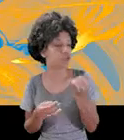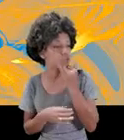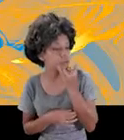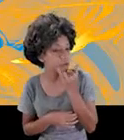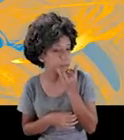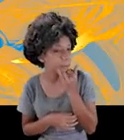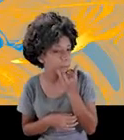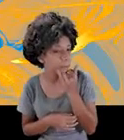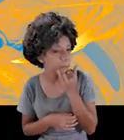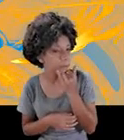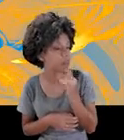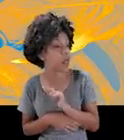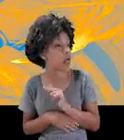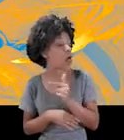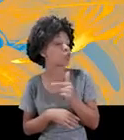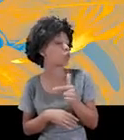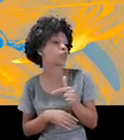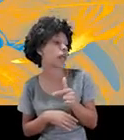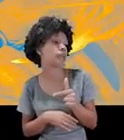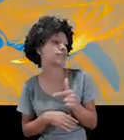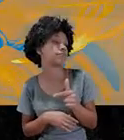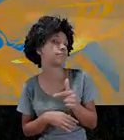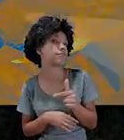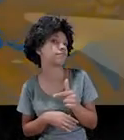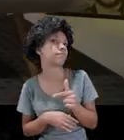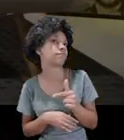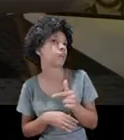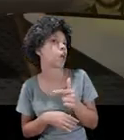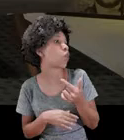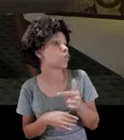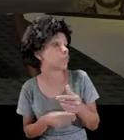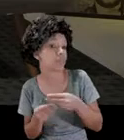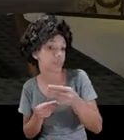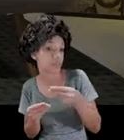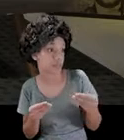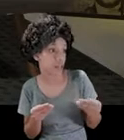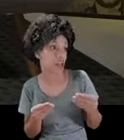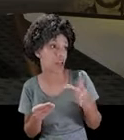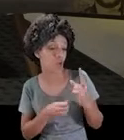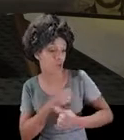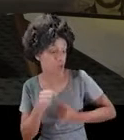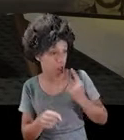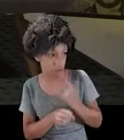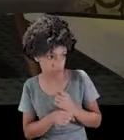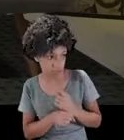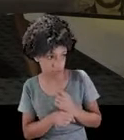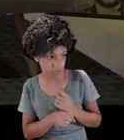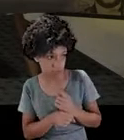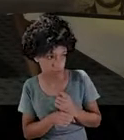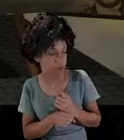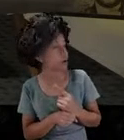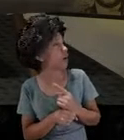não estão fornecendo não estão fornecendo já um ano